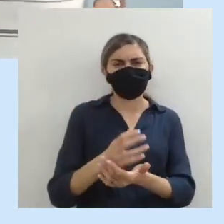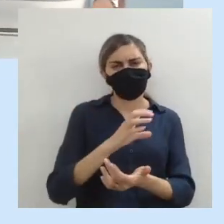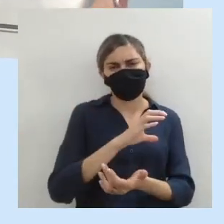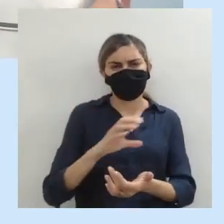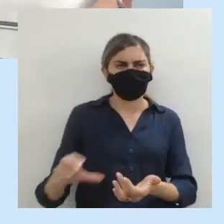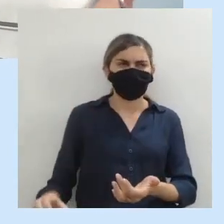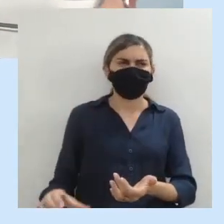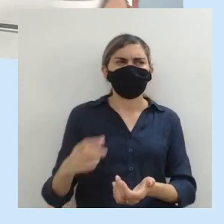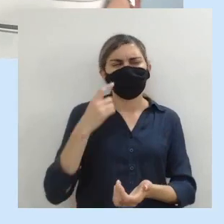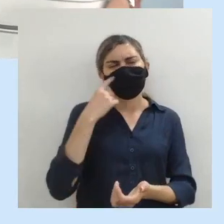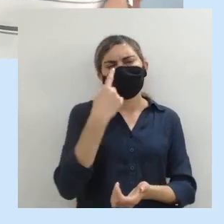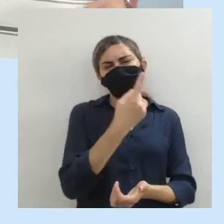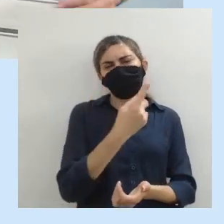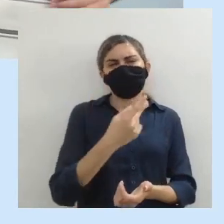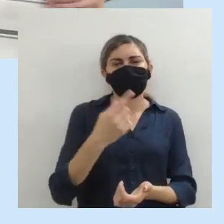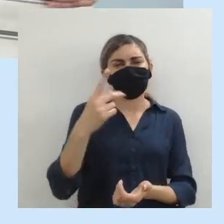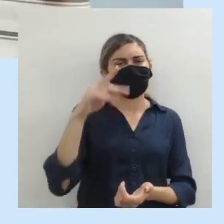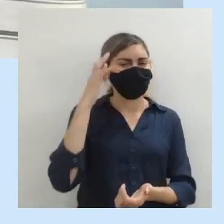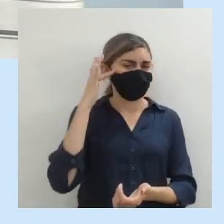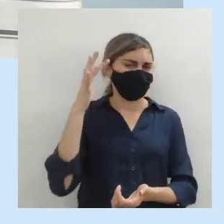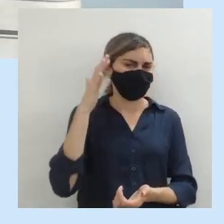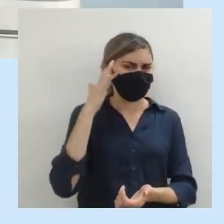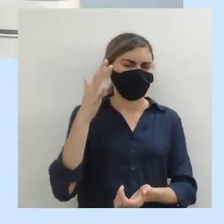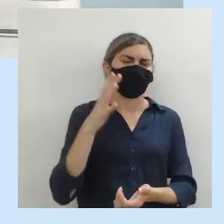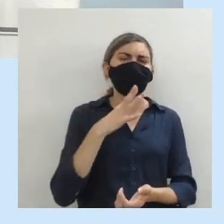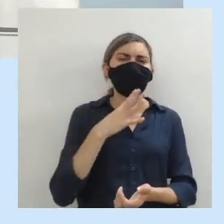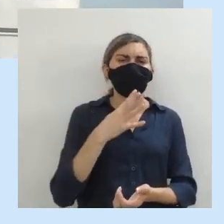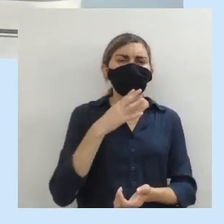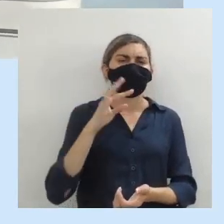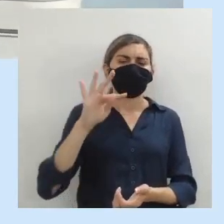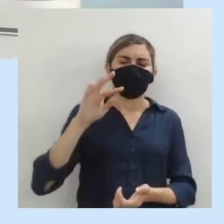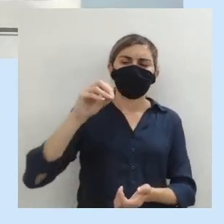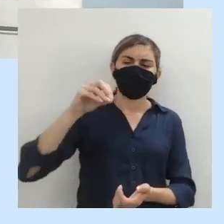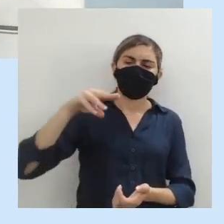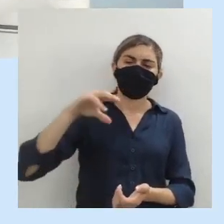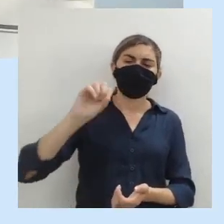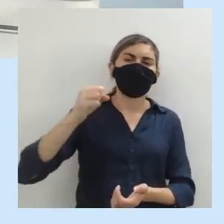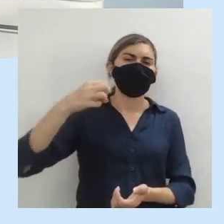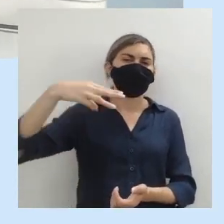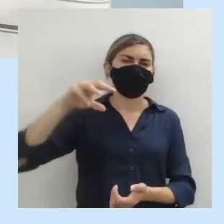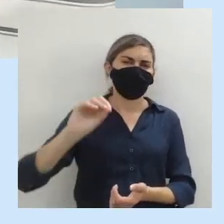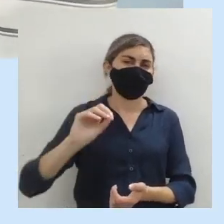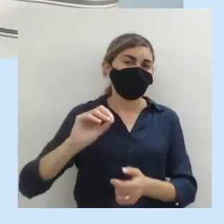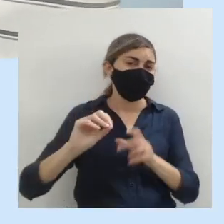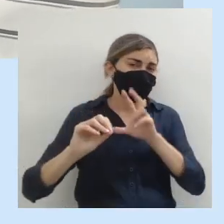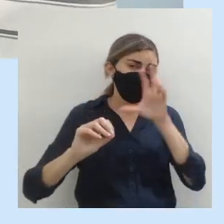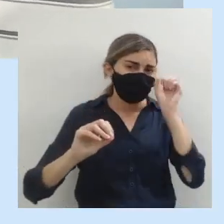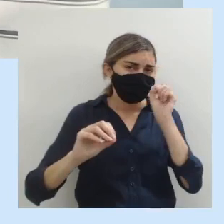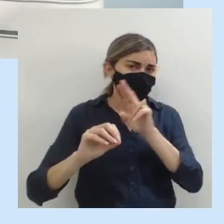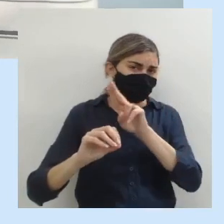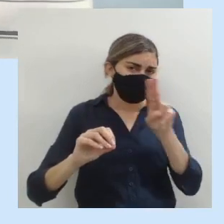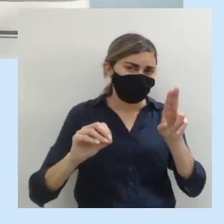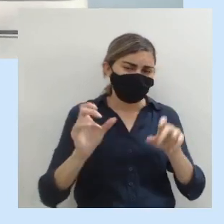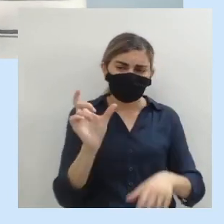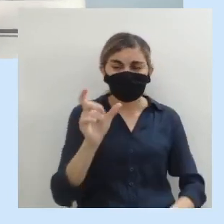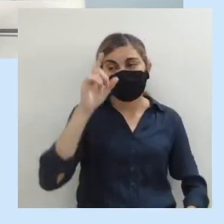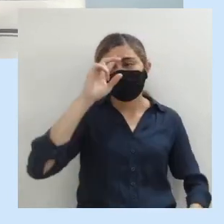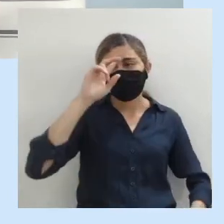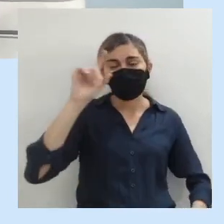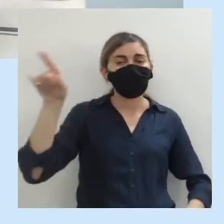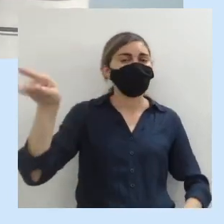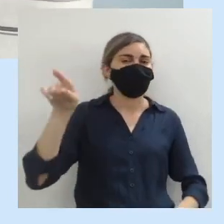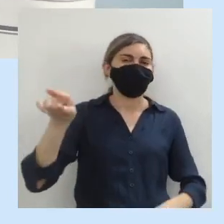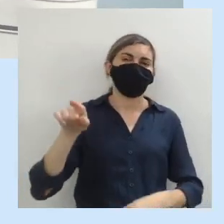cristã. Olhem só, sua filosofia ficou conhecida como tomismo. Quando ouvirem falar de tomismo, lembrar de Tomás de